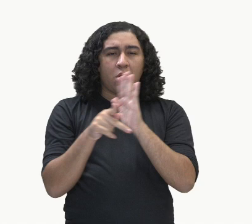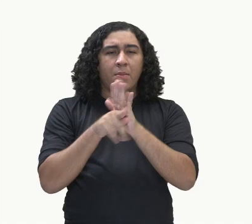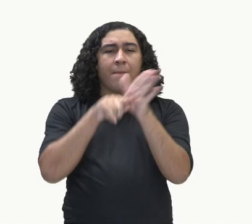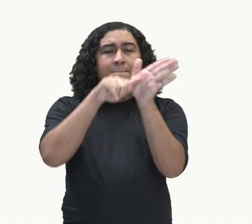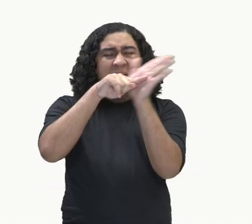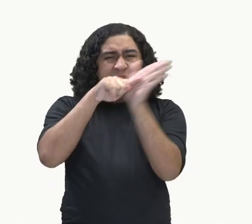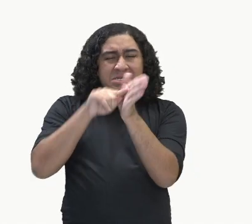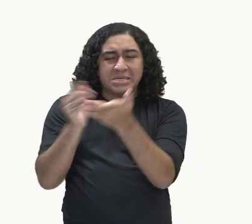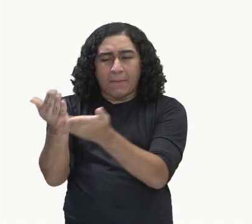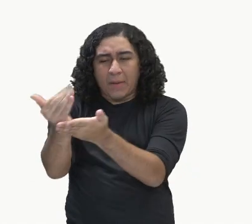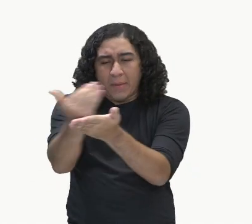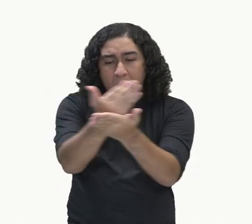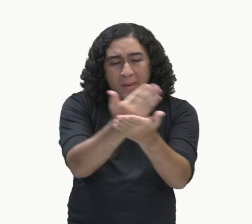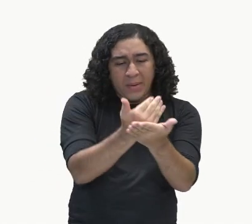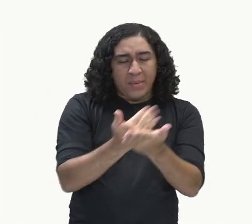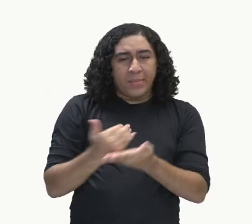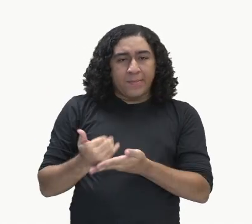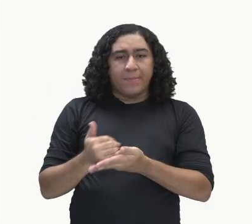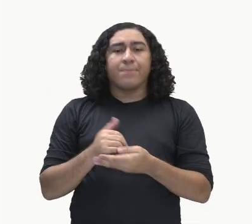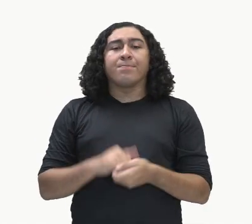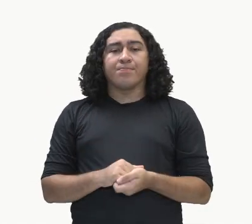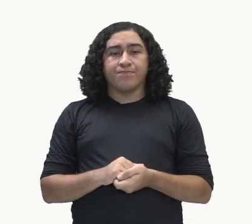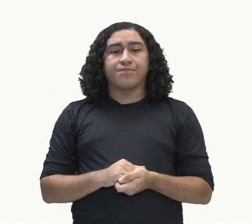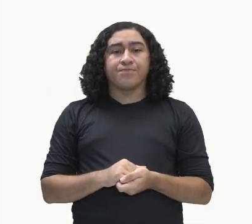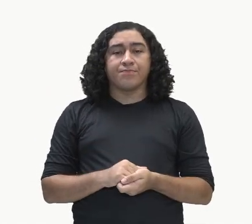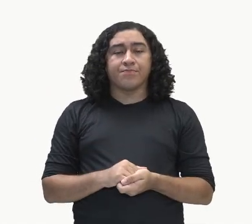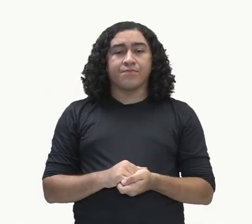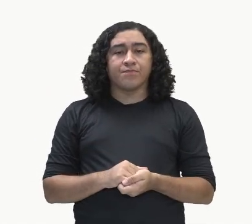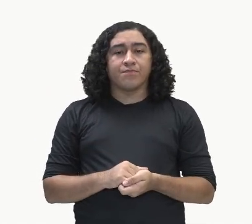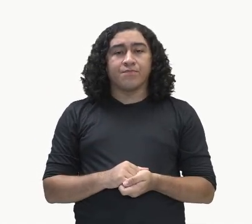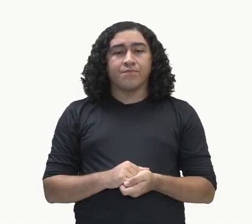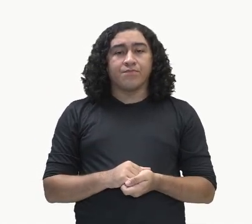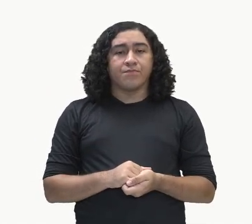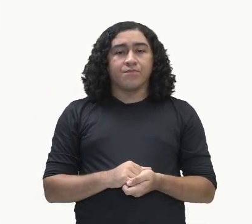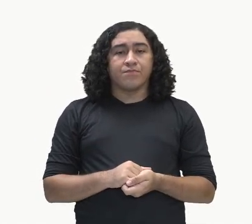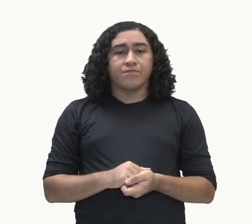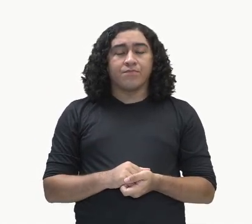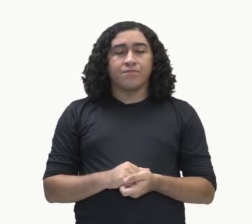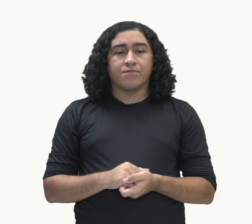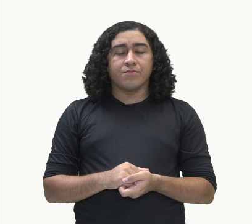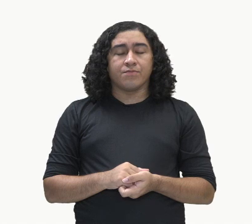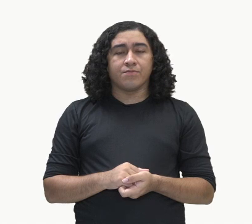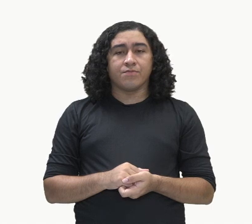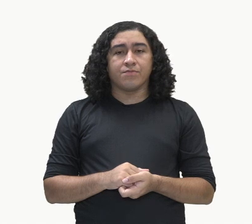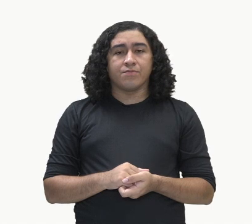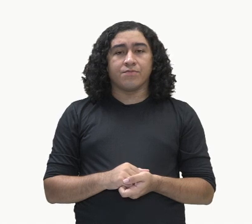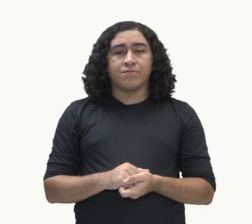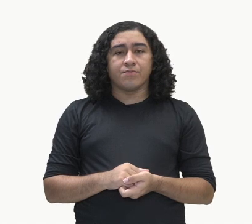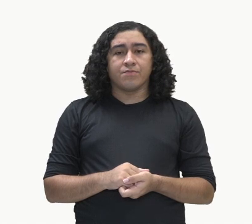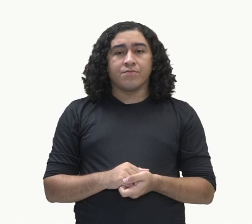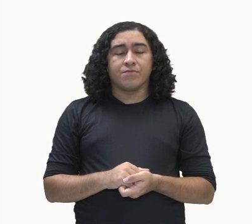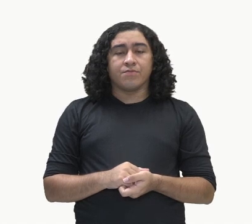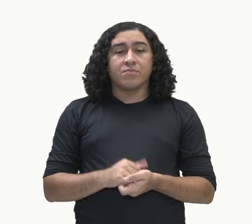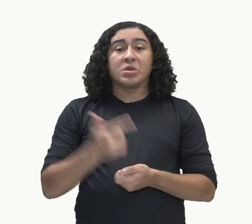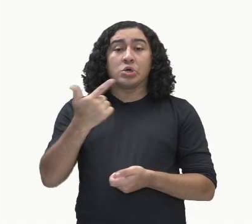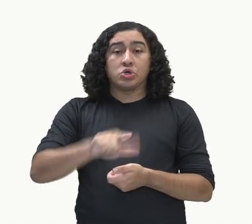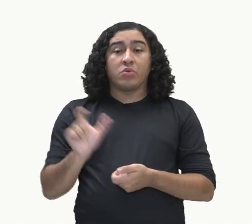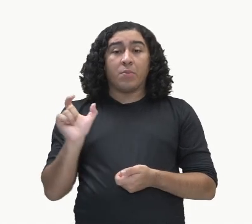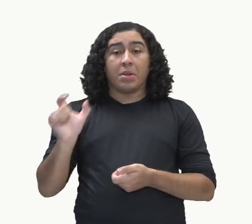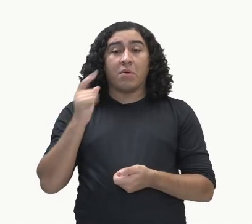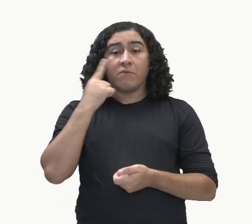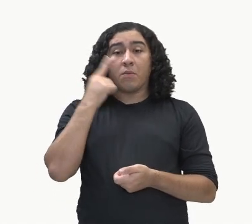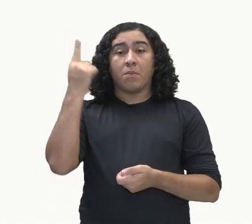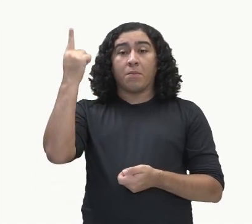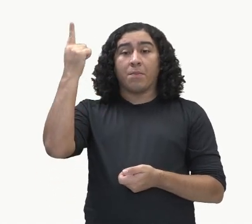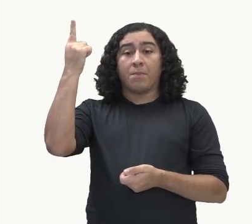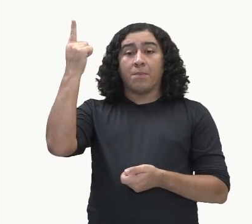levantamento, Census Data, the ethnic makeup of the United States, novamente a palavra Estados Unidos aqui,